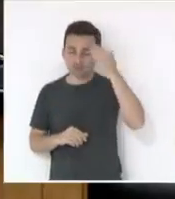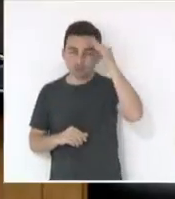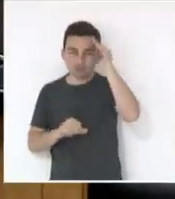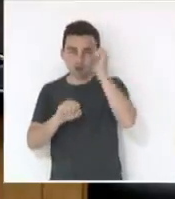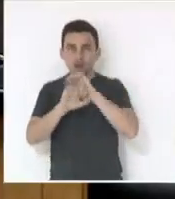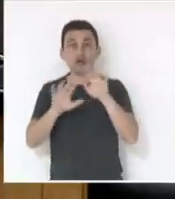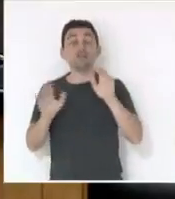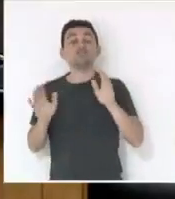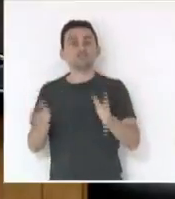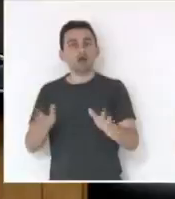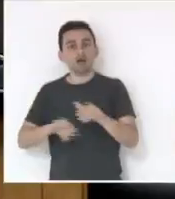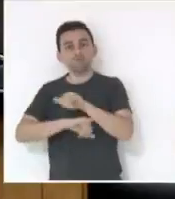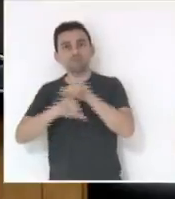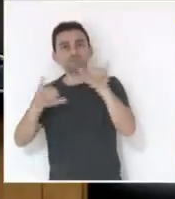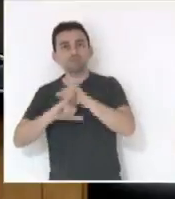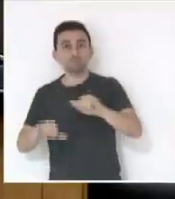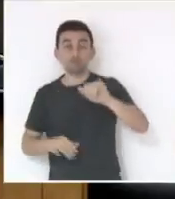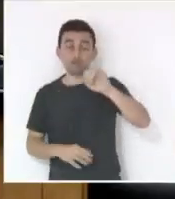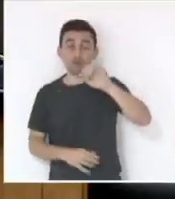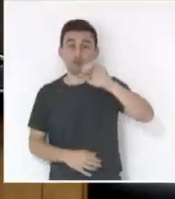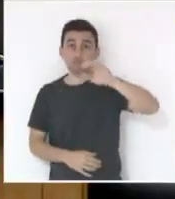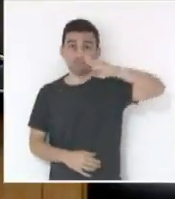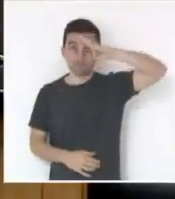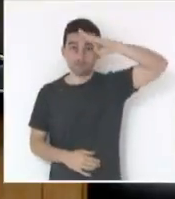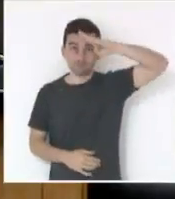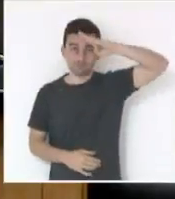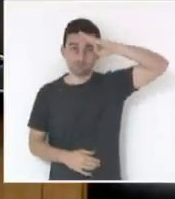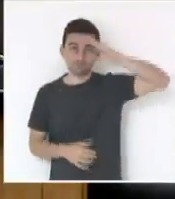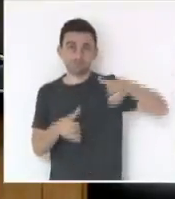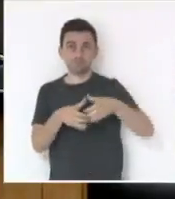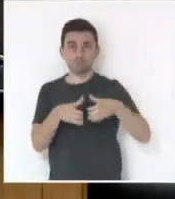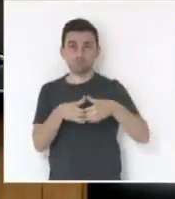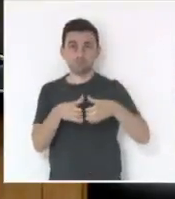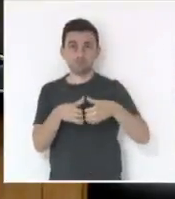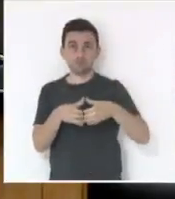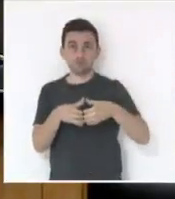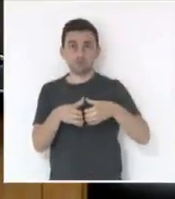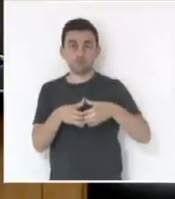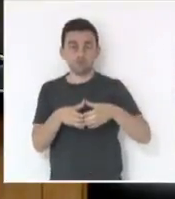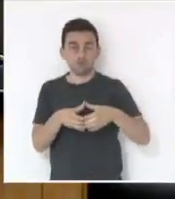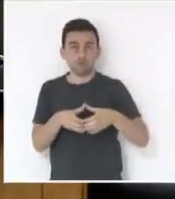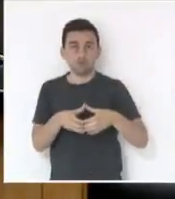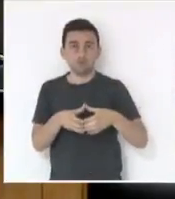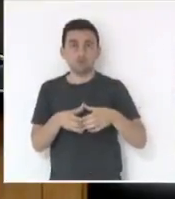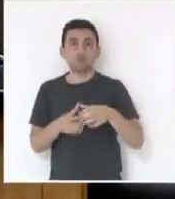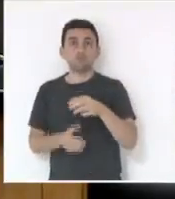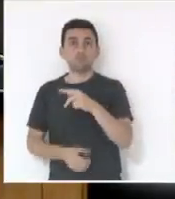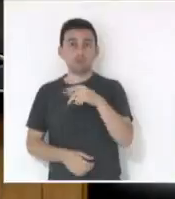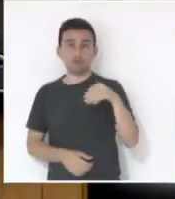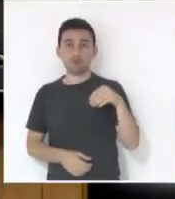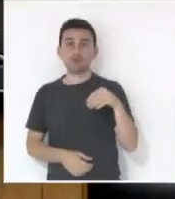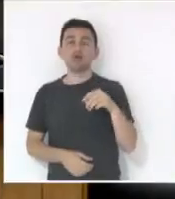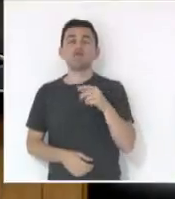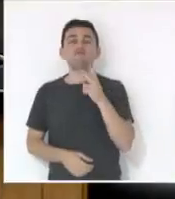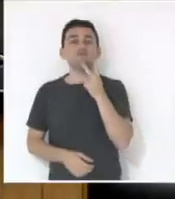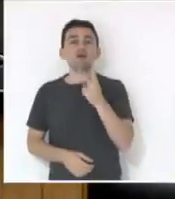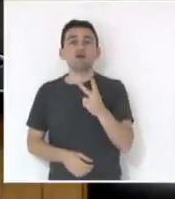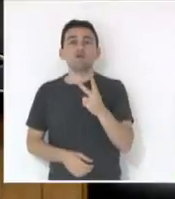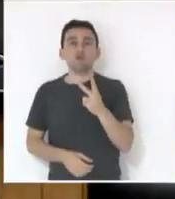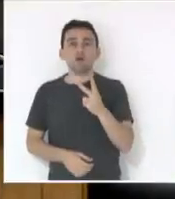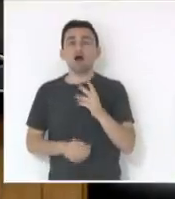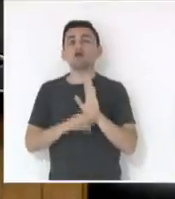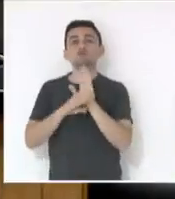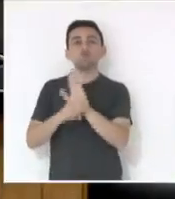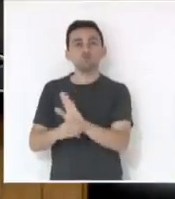manifestação do comando da PM, que a PM só vai dar apoio ao oficial de justiça para